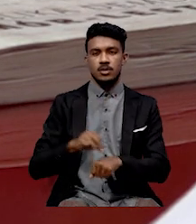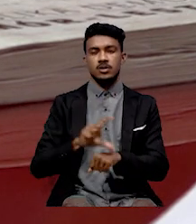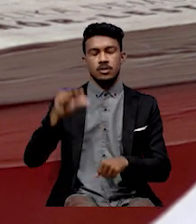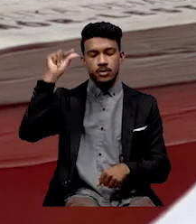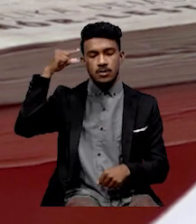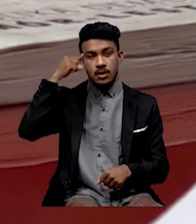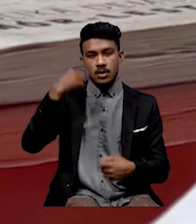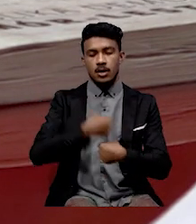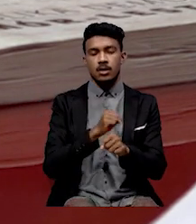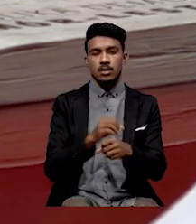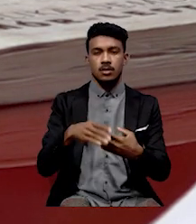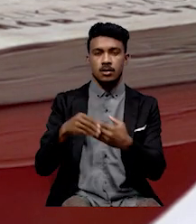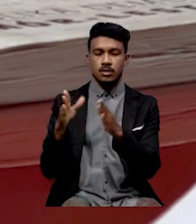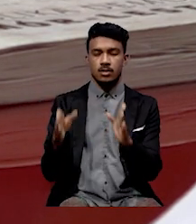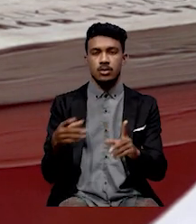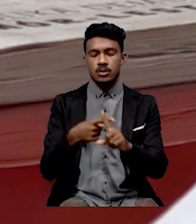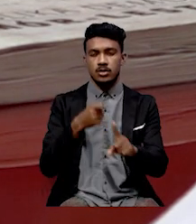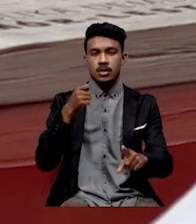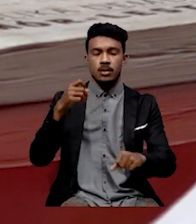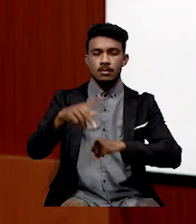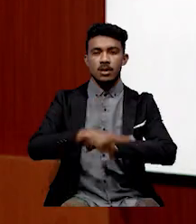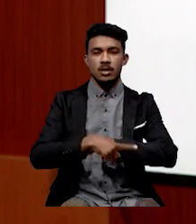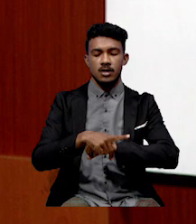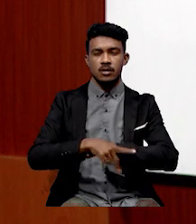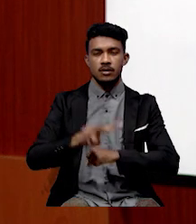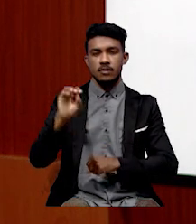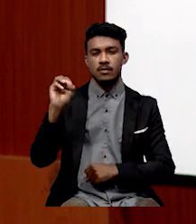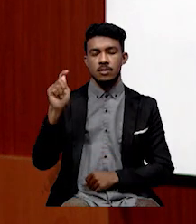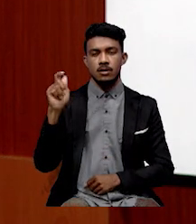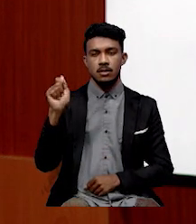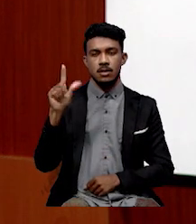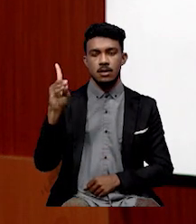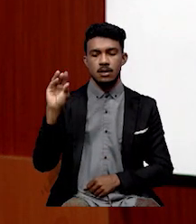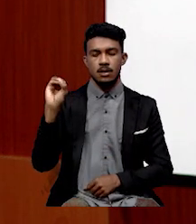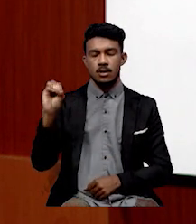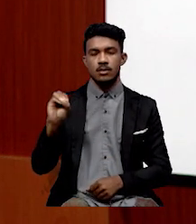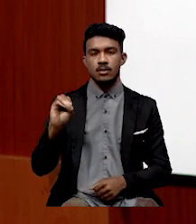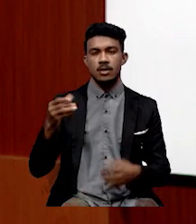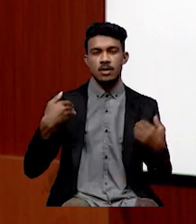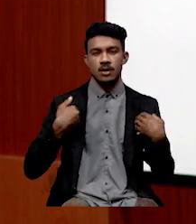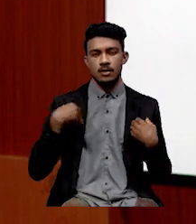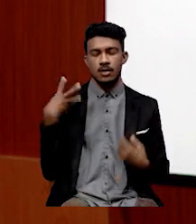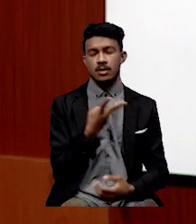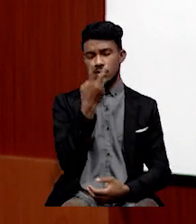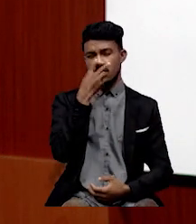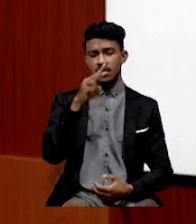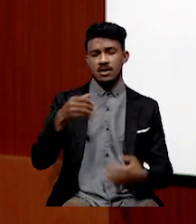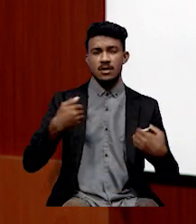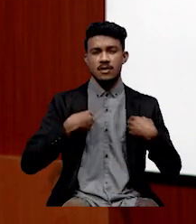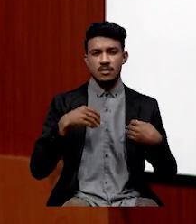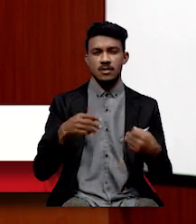se lidera husi partido mais votado. Também ita rei foi na lais nebe que acontece. Iha